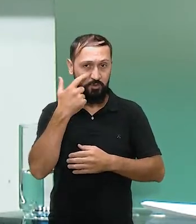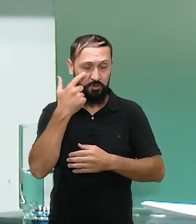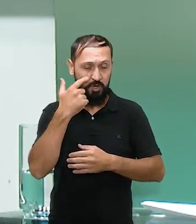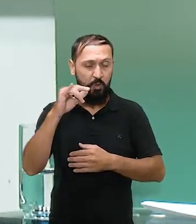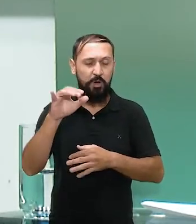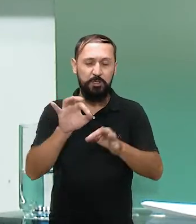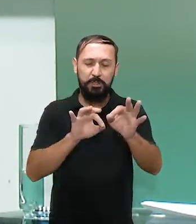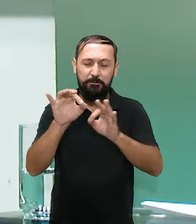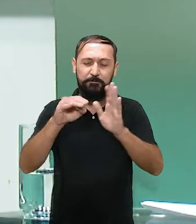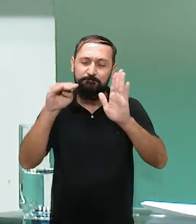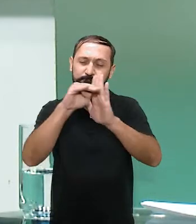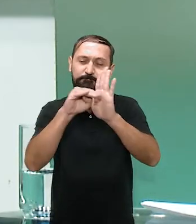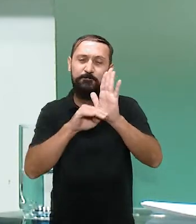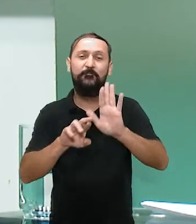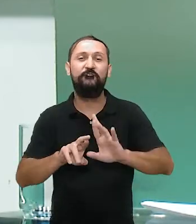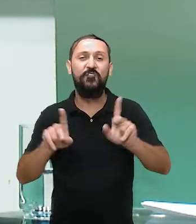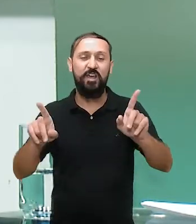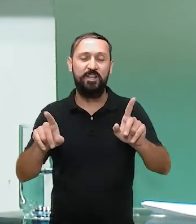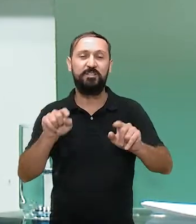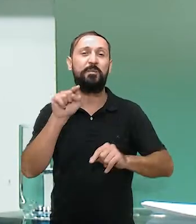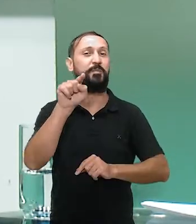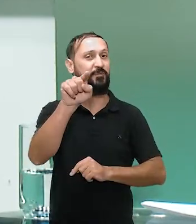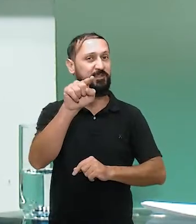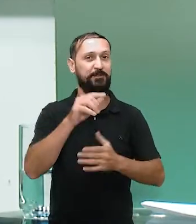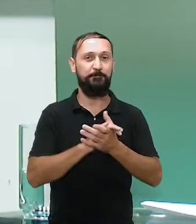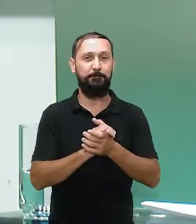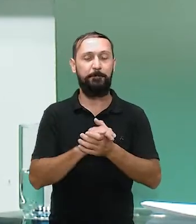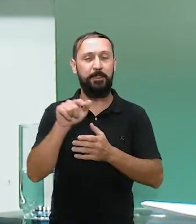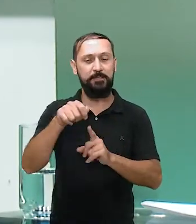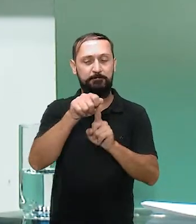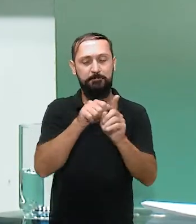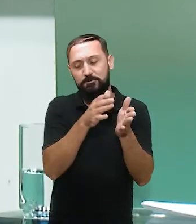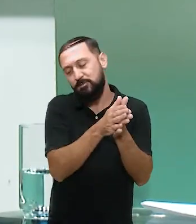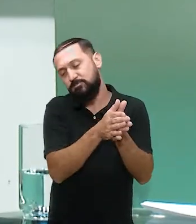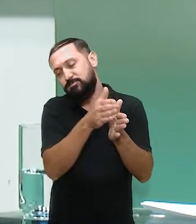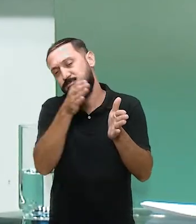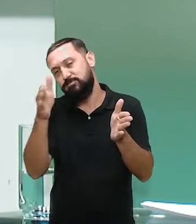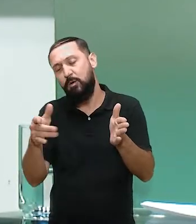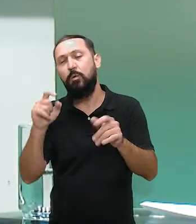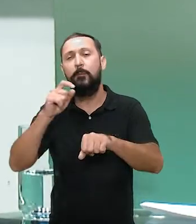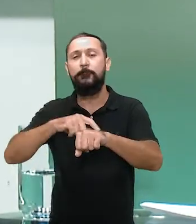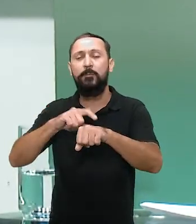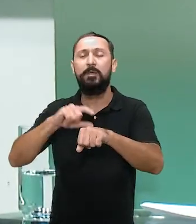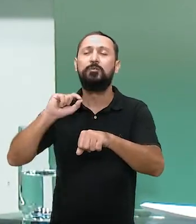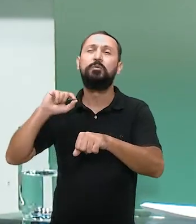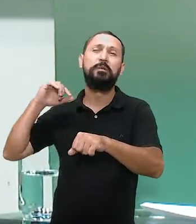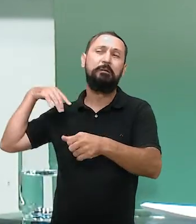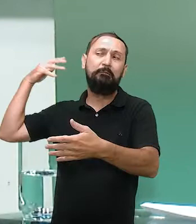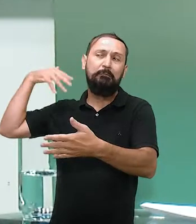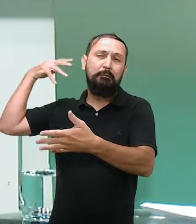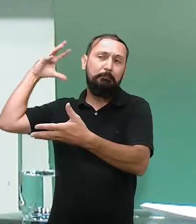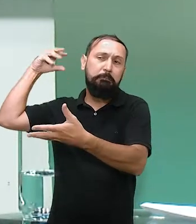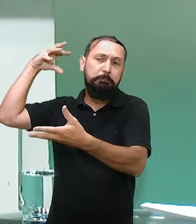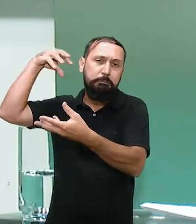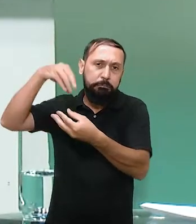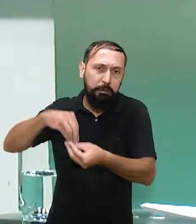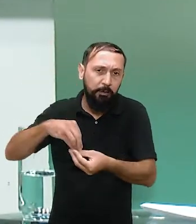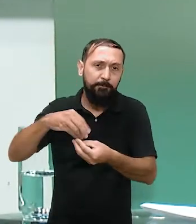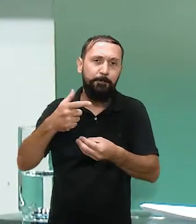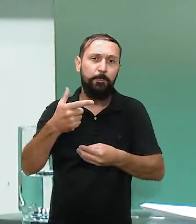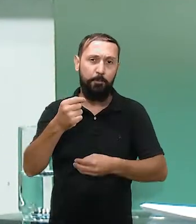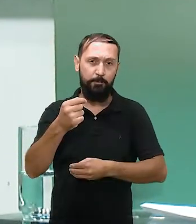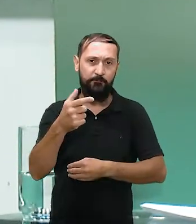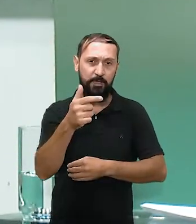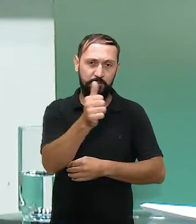Assembleia traz uma programação especial para você. A gente vai exibir ao longo desse mês uma retrospectiva do que de melhor aconteceu em